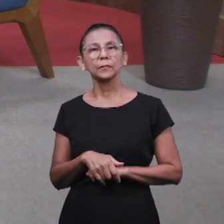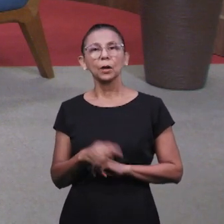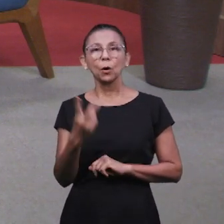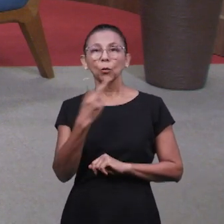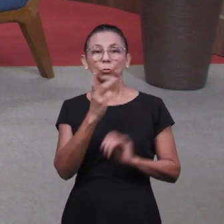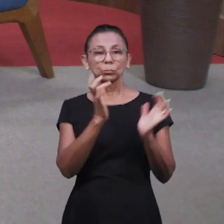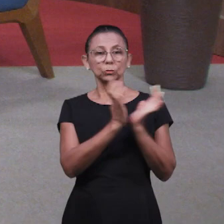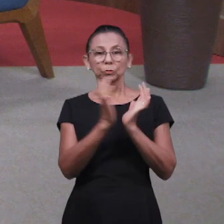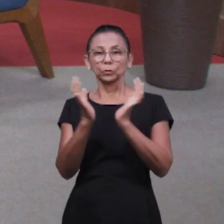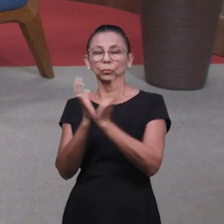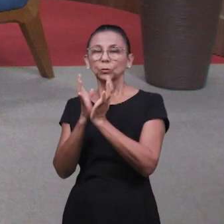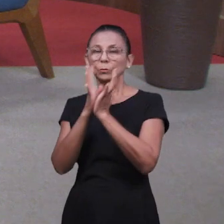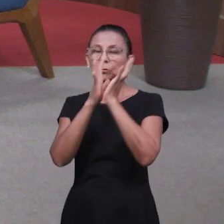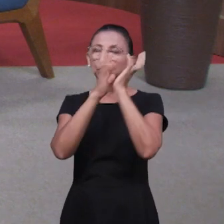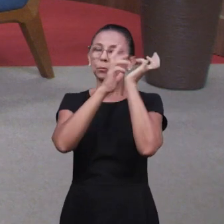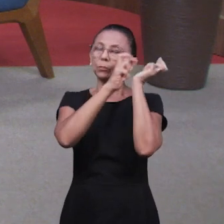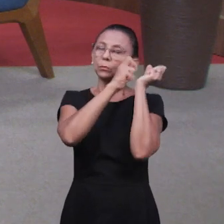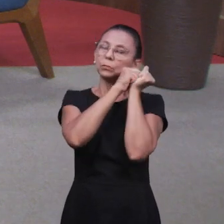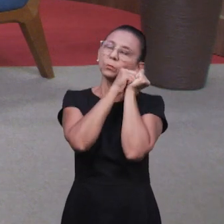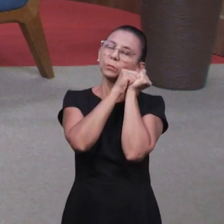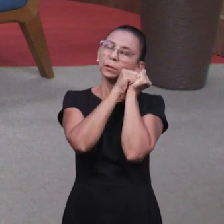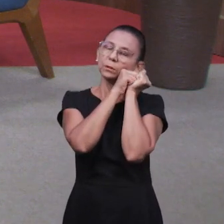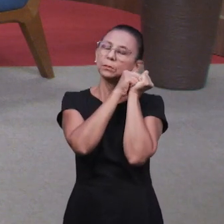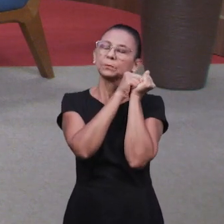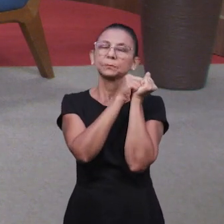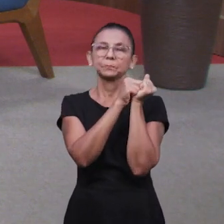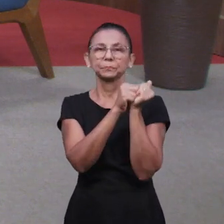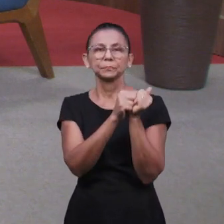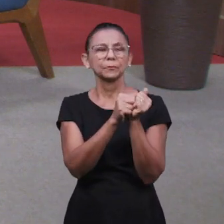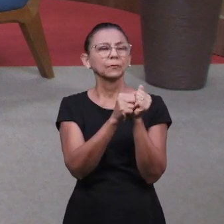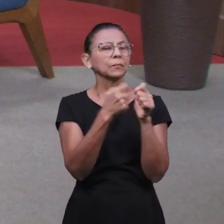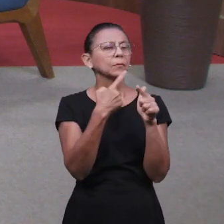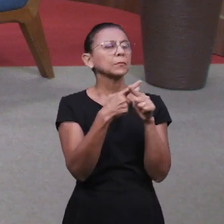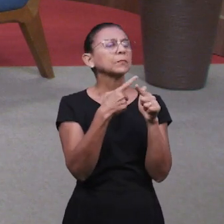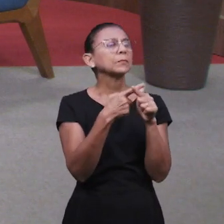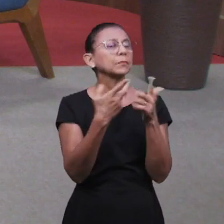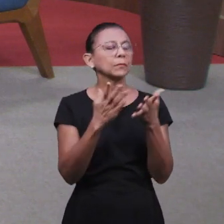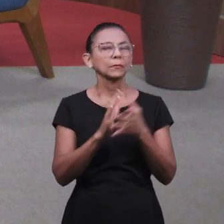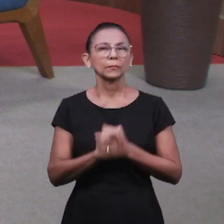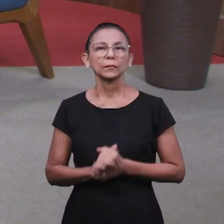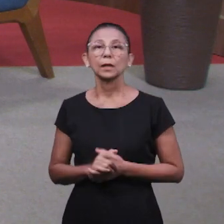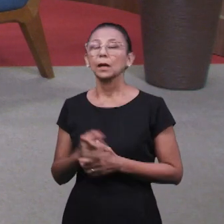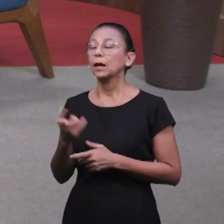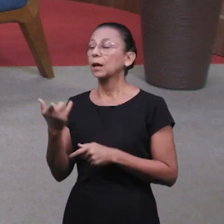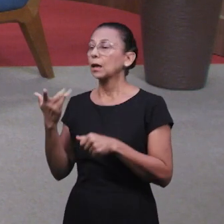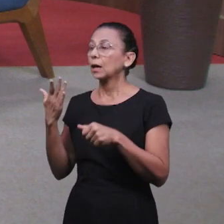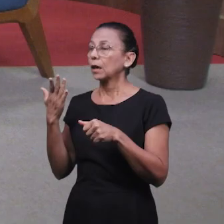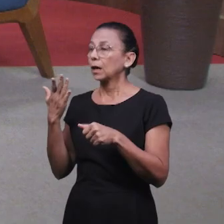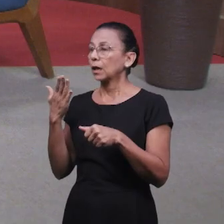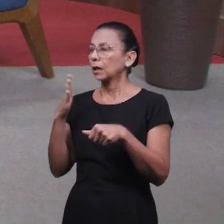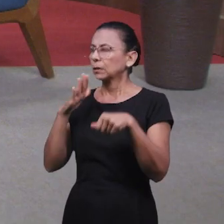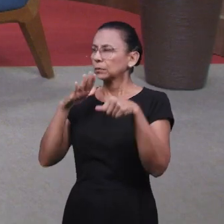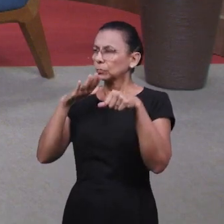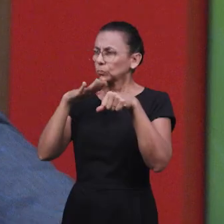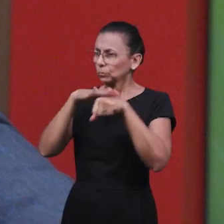todas dormiram. Por que elas dormiram? Porque era noite,